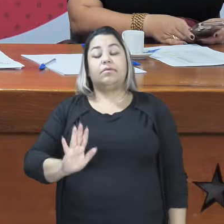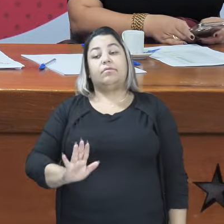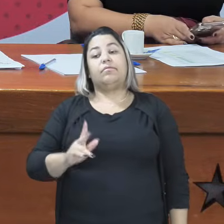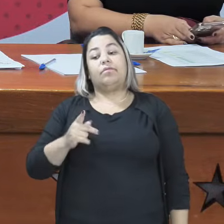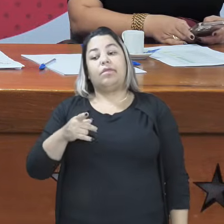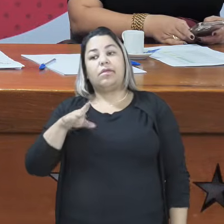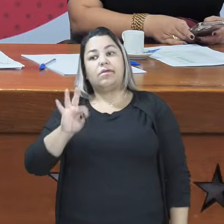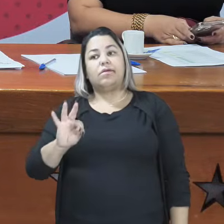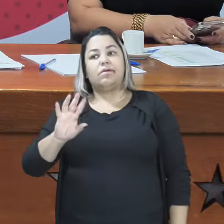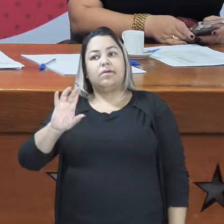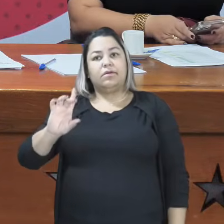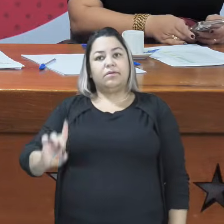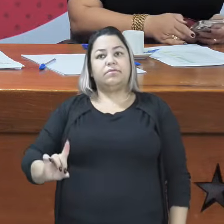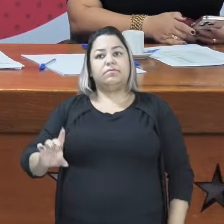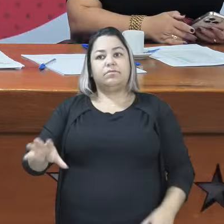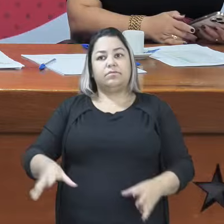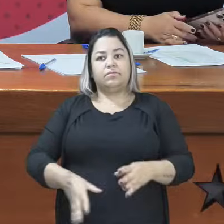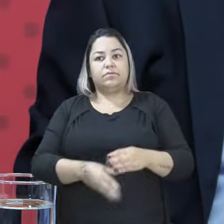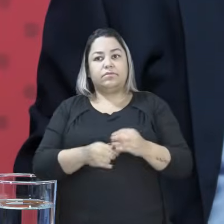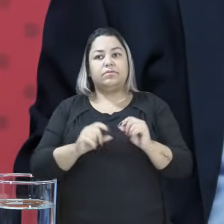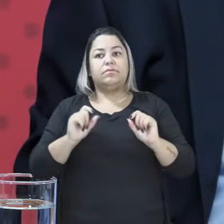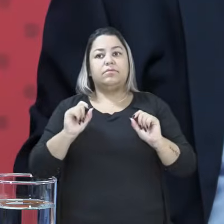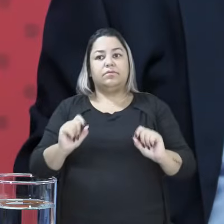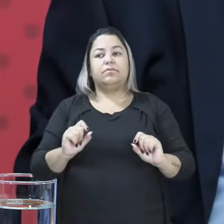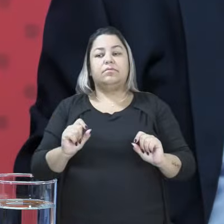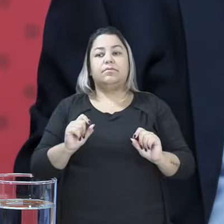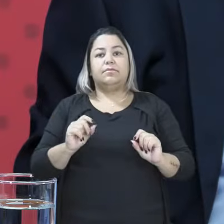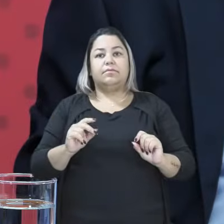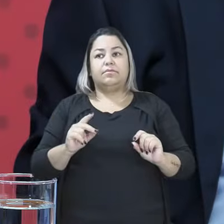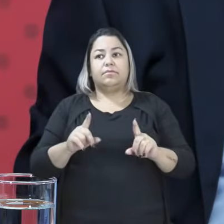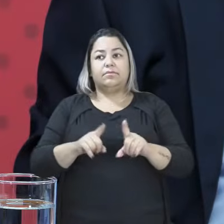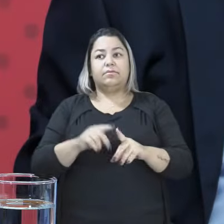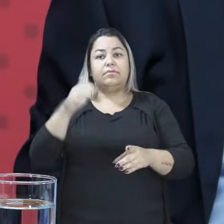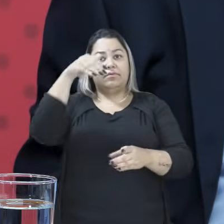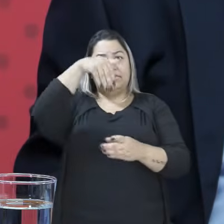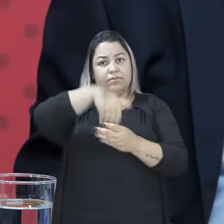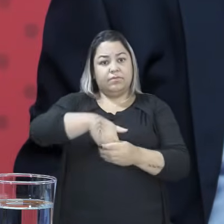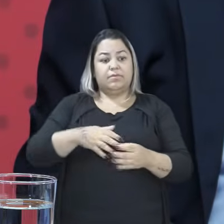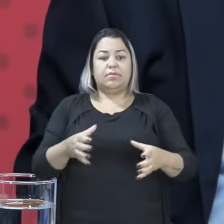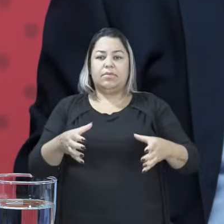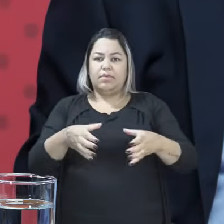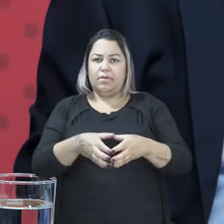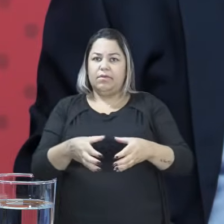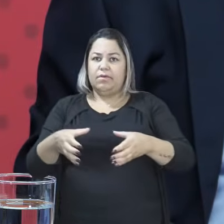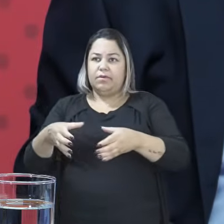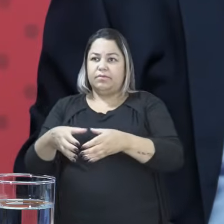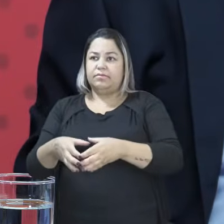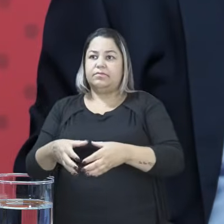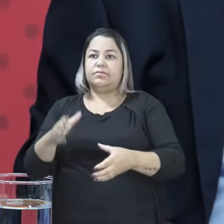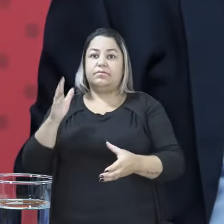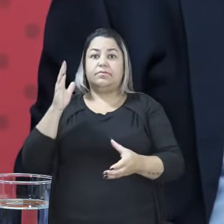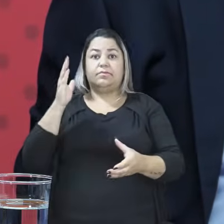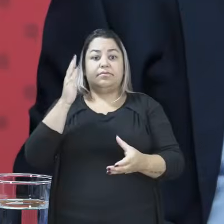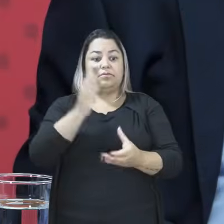direções são compostas de acordo com os votos das chapas, então é um processo muito democrático.